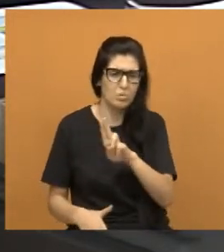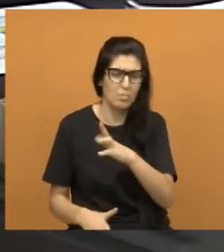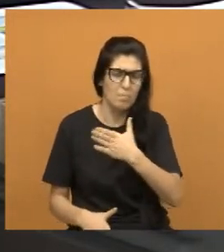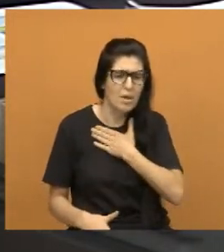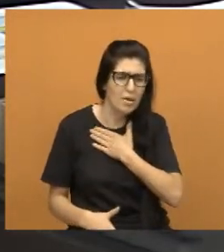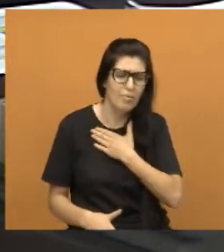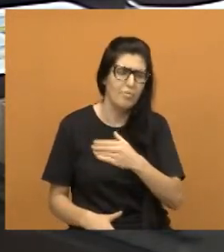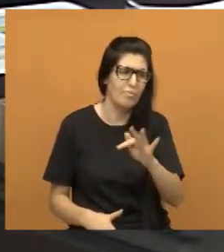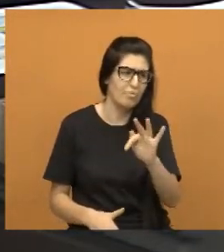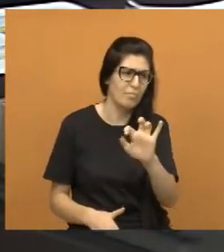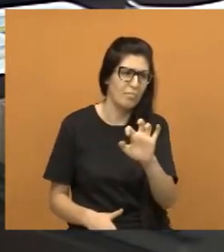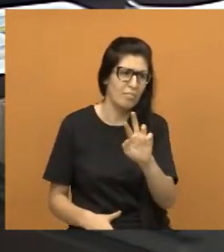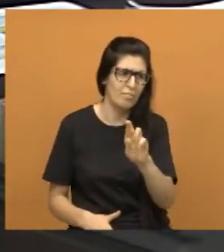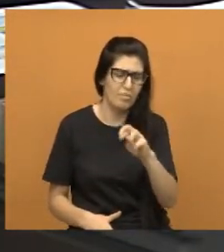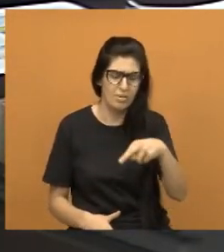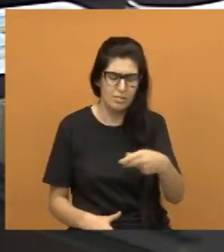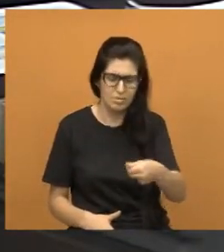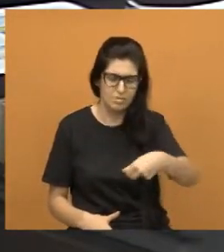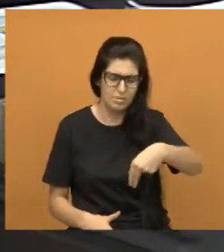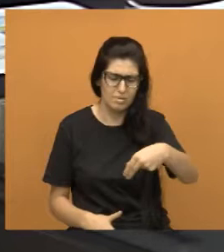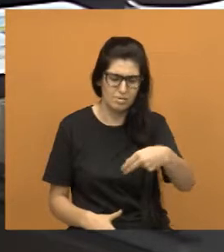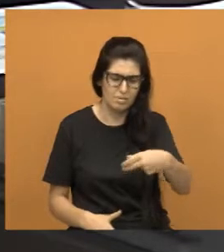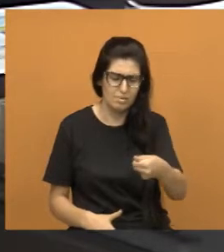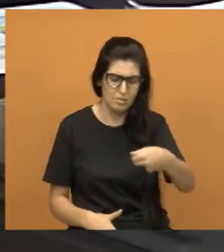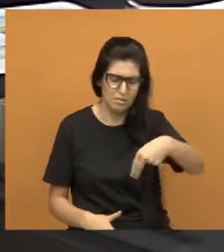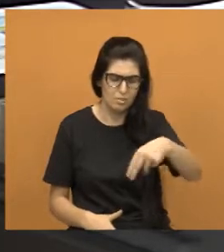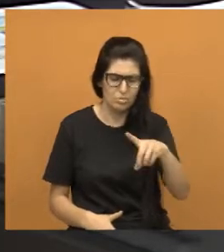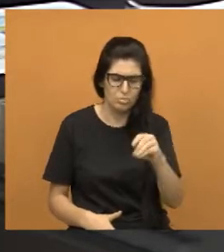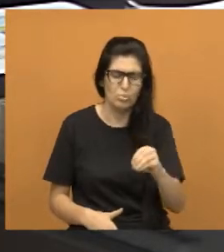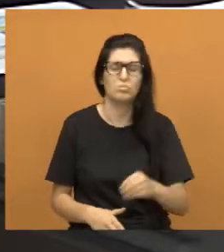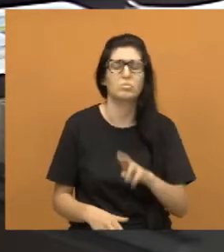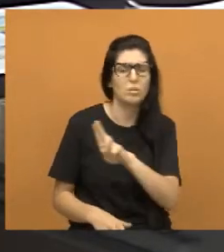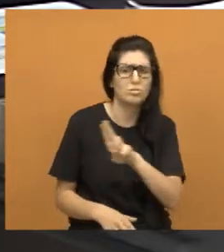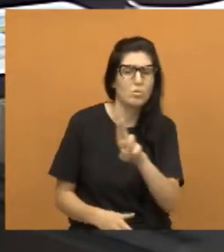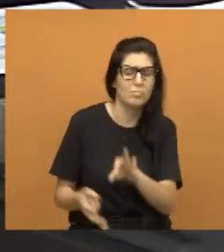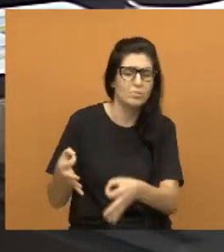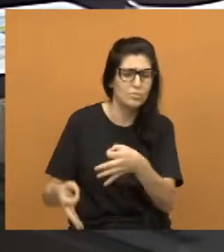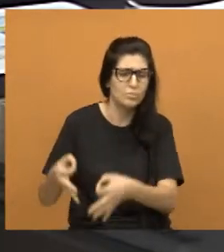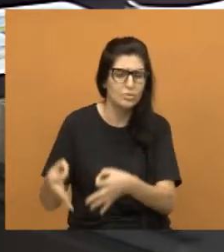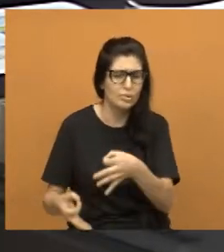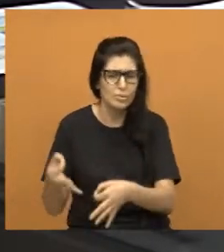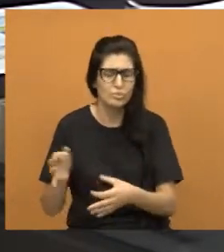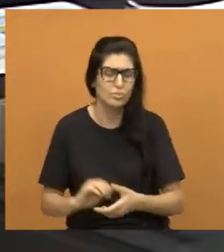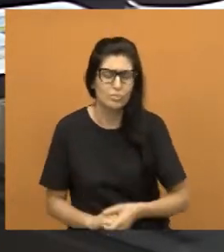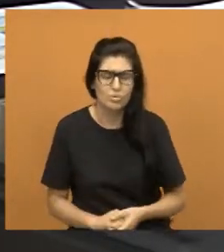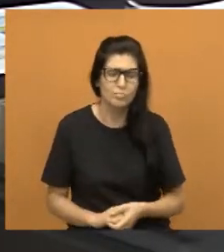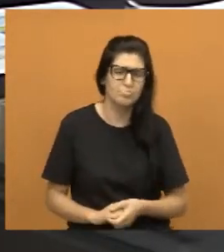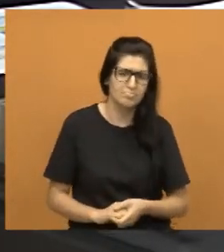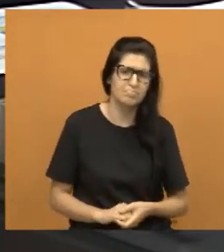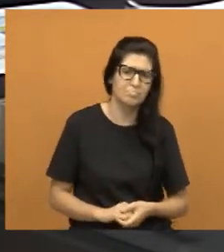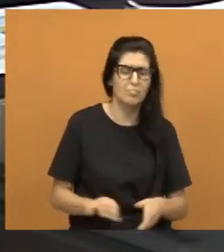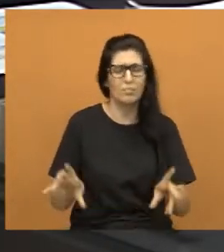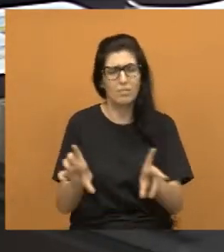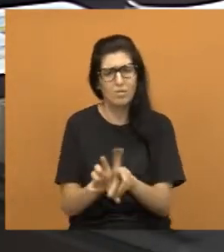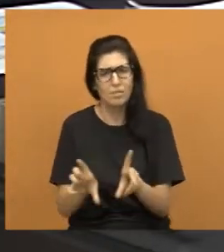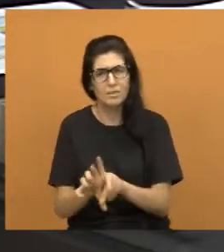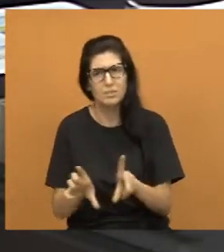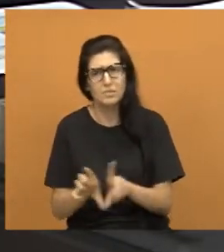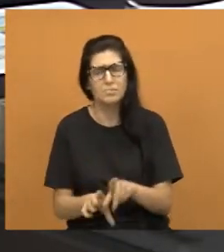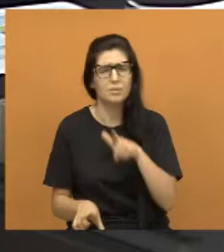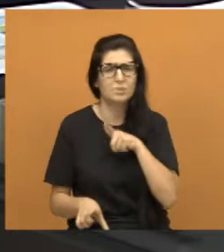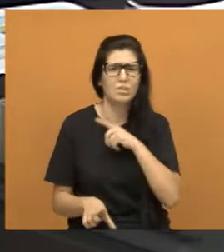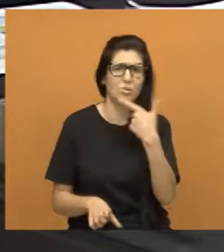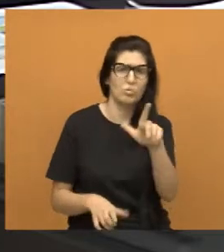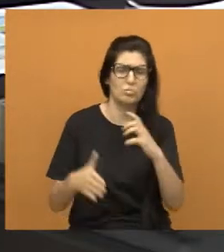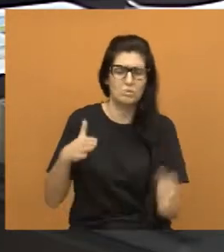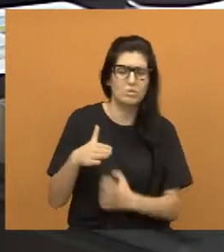nome de Fernando, tá? É o nome jurídico. Então, também existem outras empresas